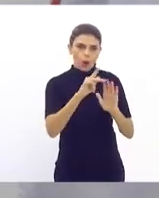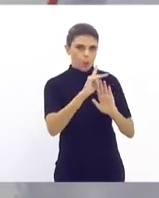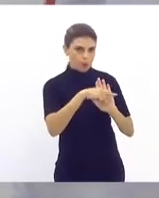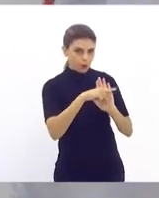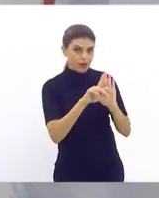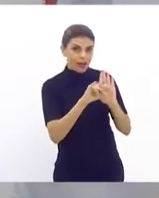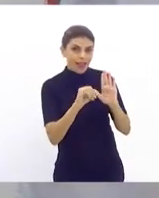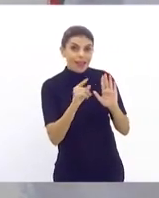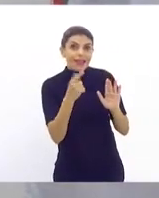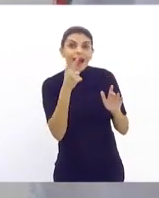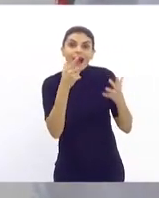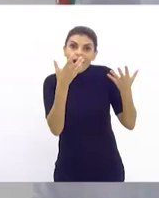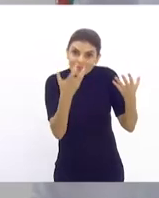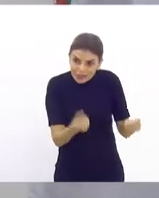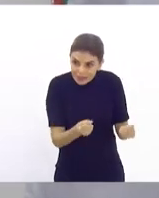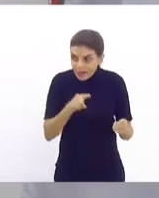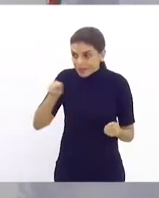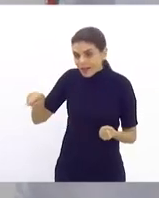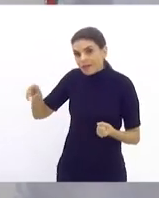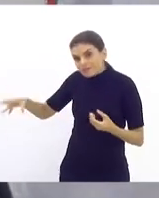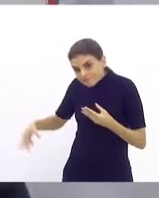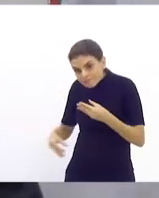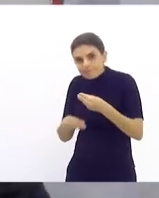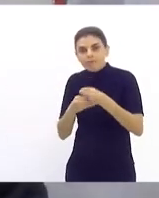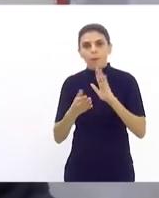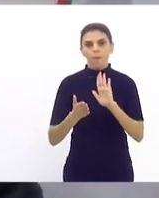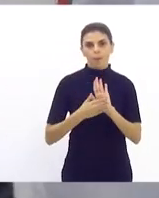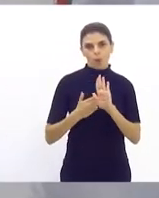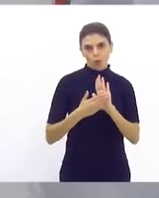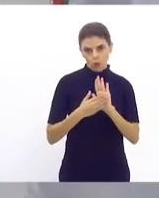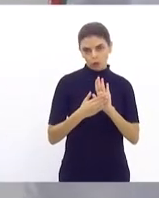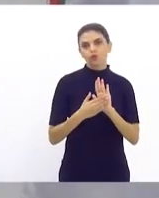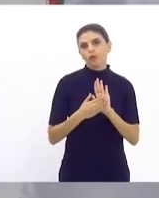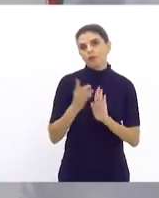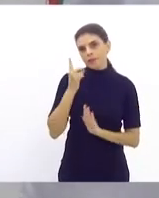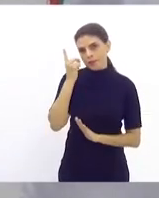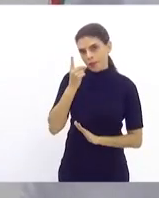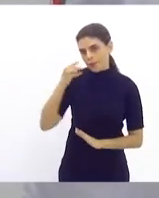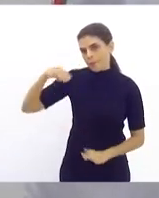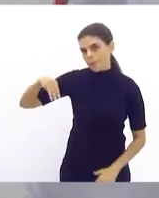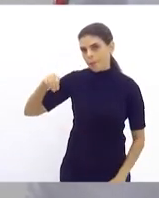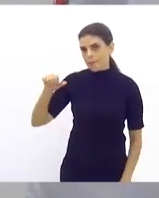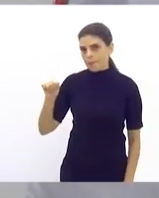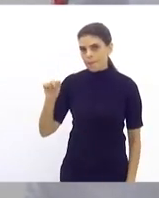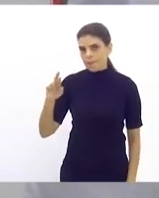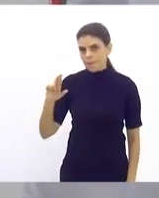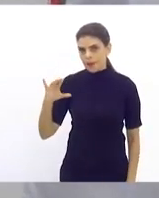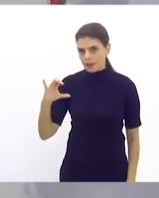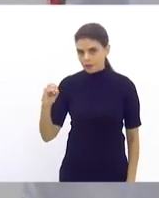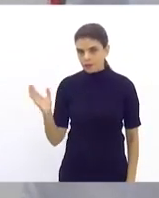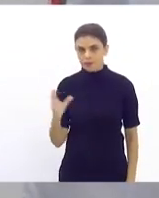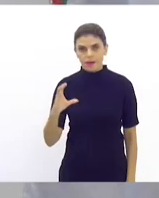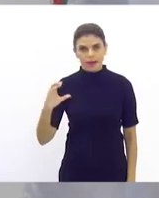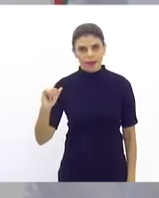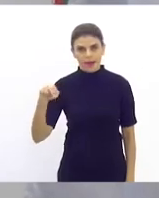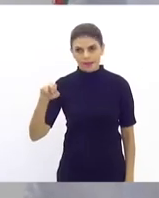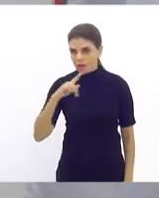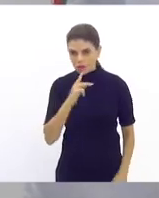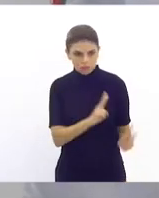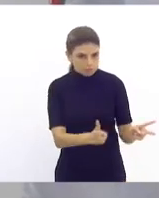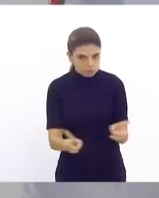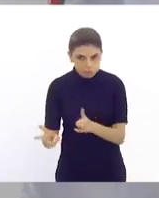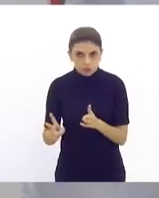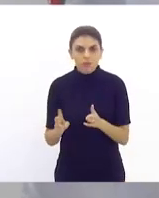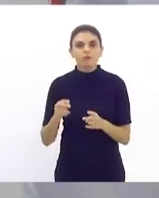parecer, acolhendo o recurso proposto pelo deputado Márcio Canella. Permaneçam como estão, aprovado.